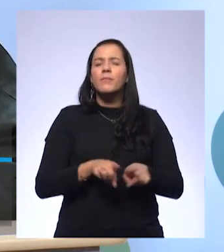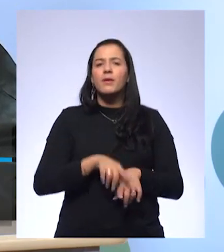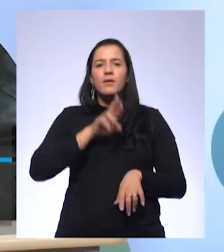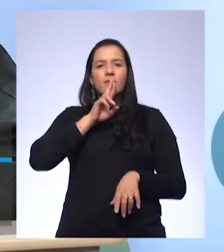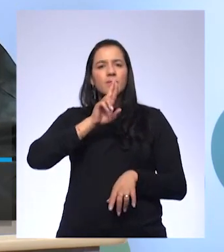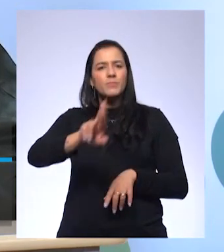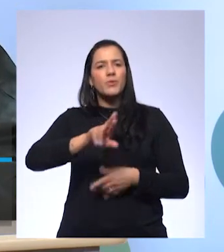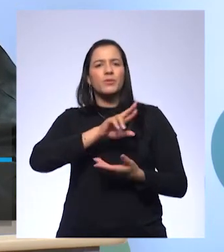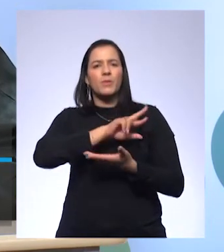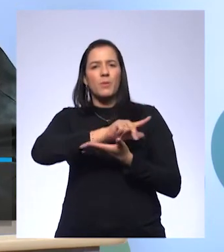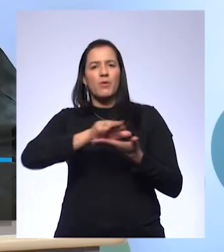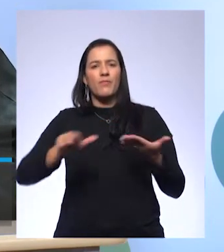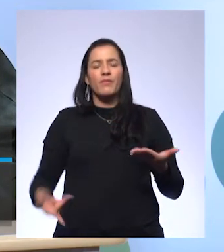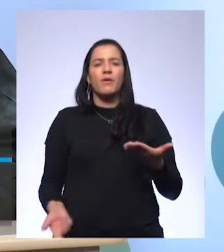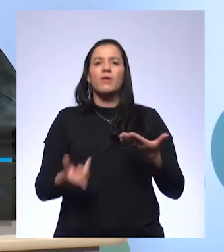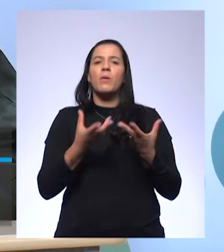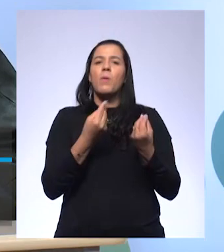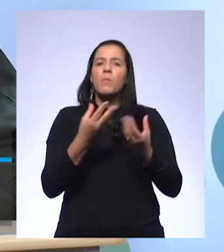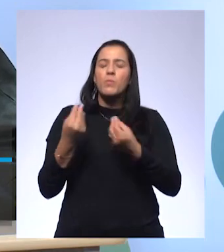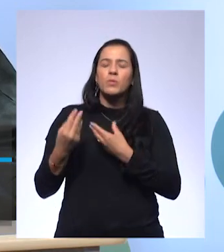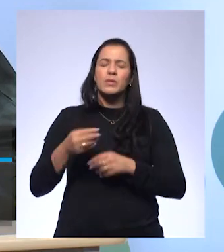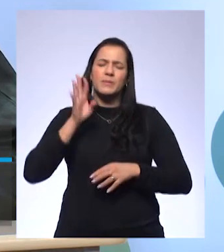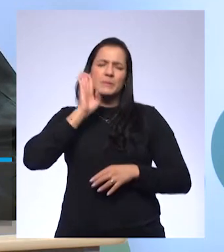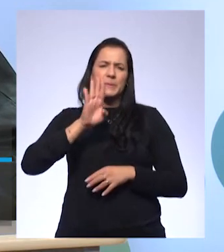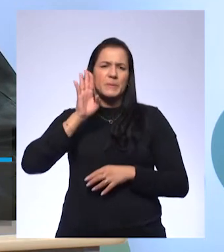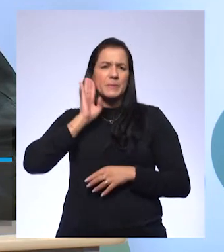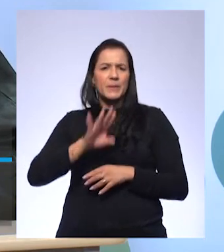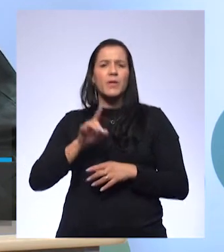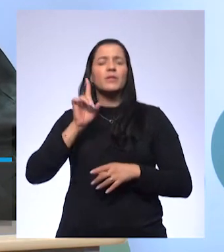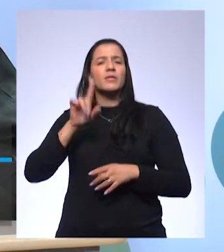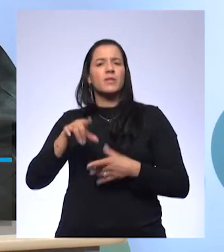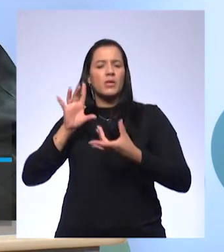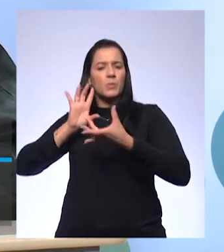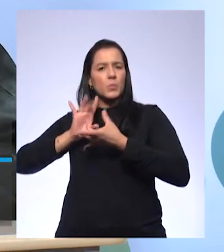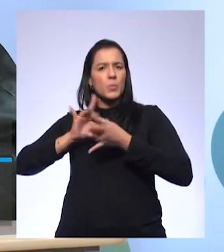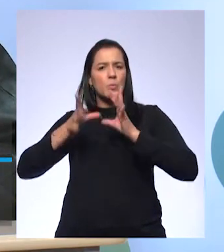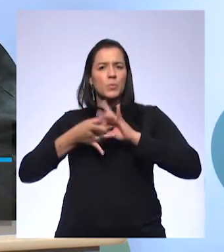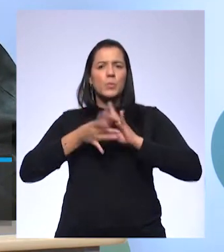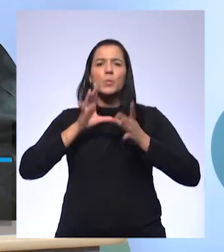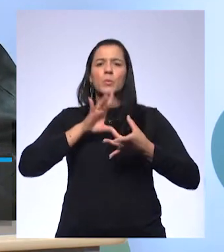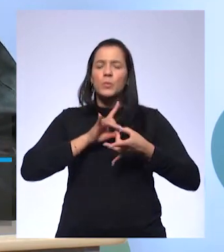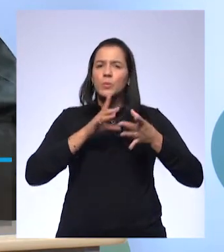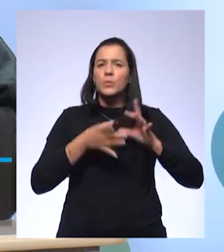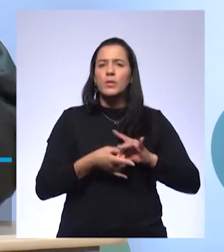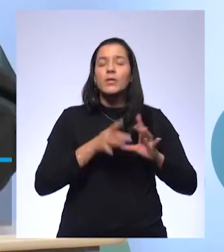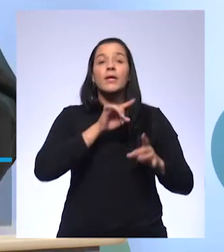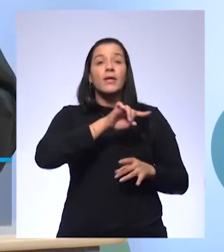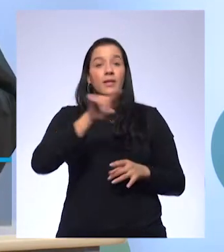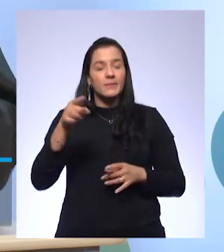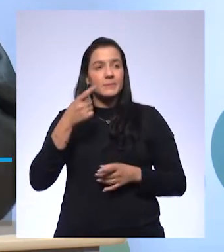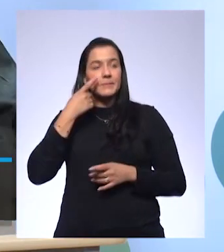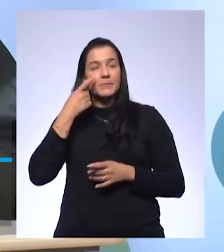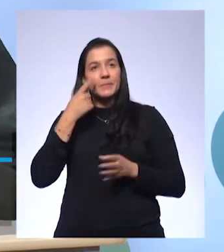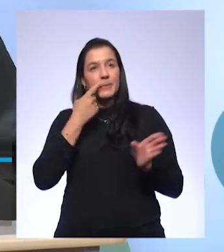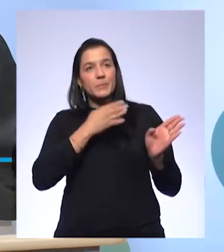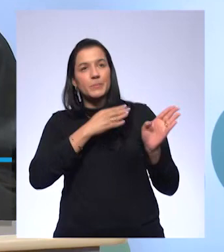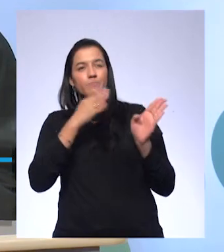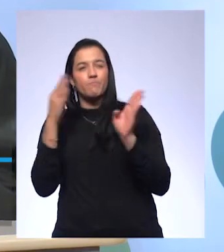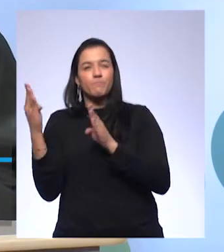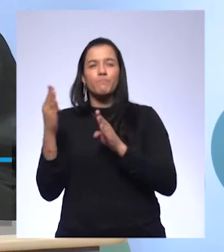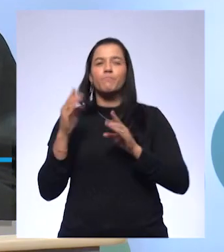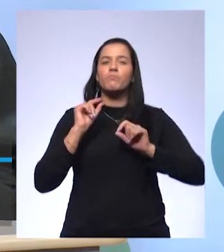Luíse, tem muita resposta legal, contextualizada, mas eles estão seguindo essa lógica aí